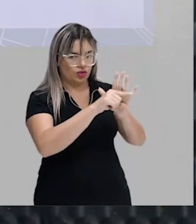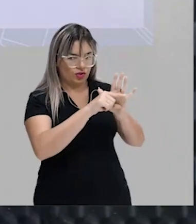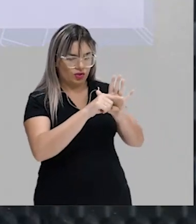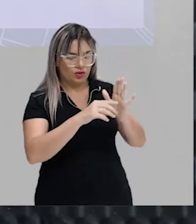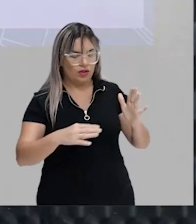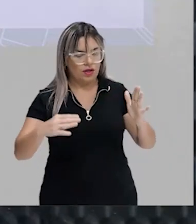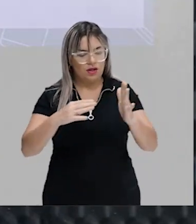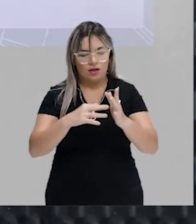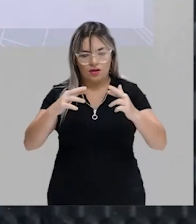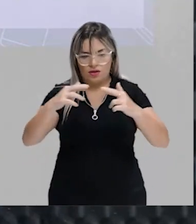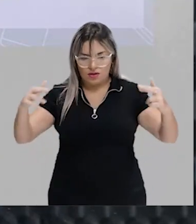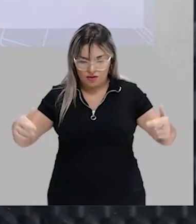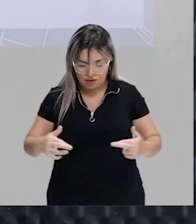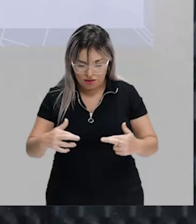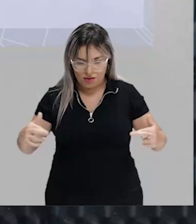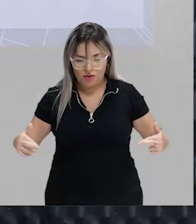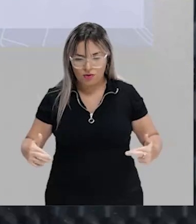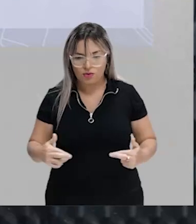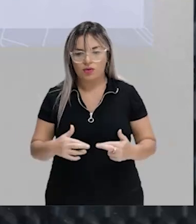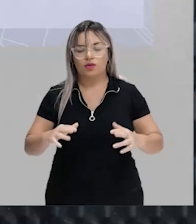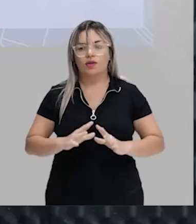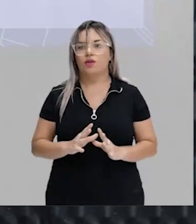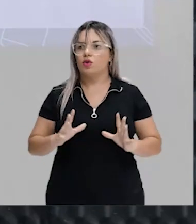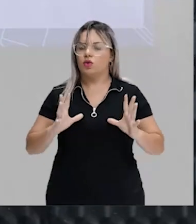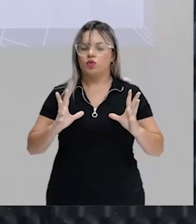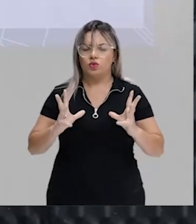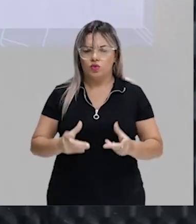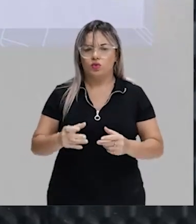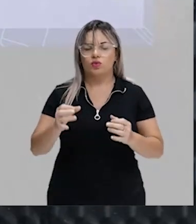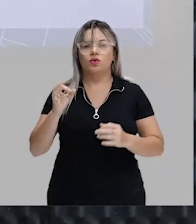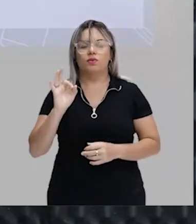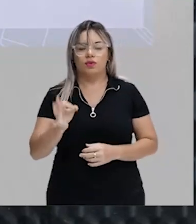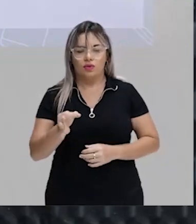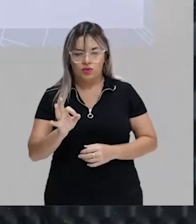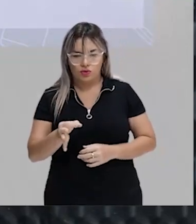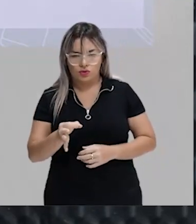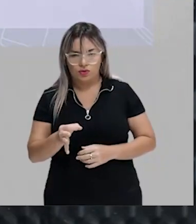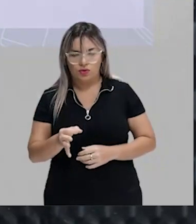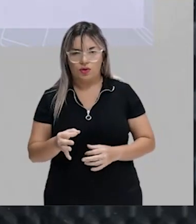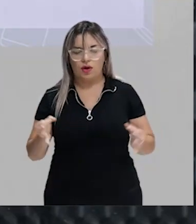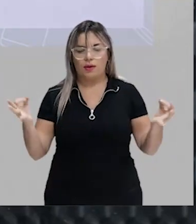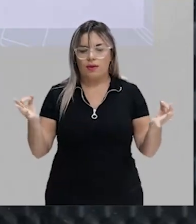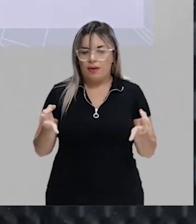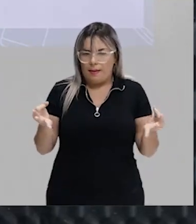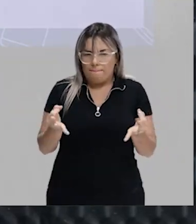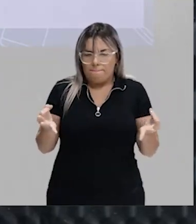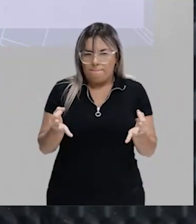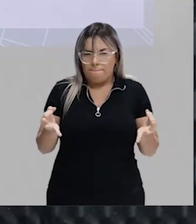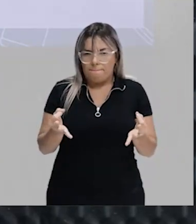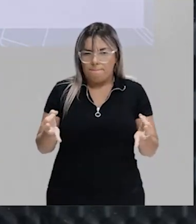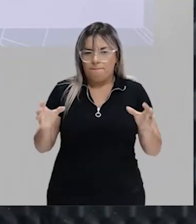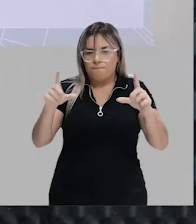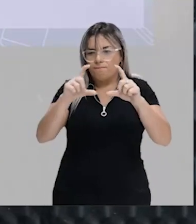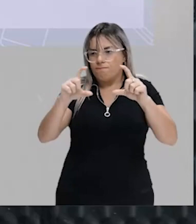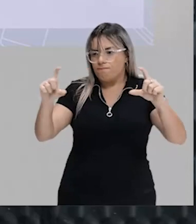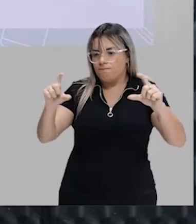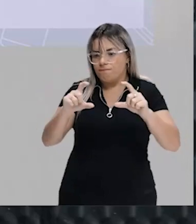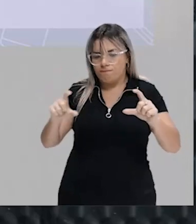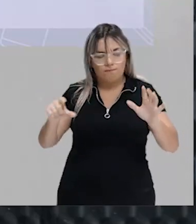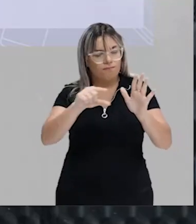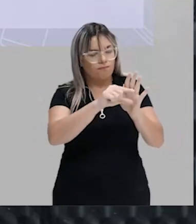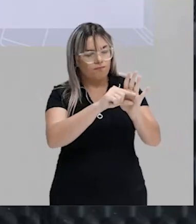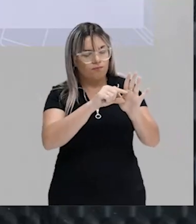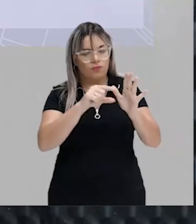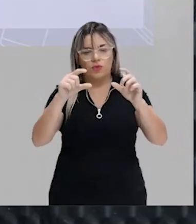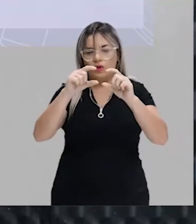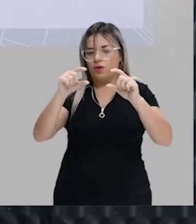voltadas para o seu rigor, tá bom? Tudo bem certinho, tudo bem bonitinho, nada de ter